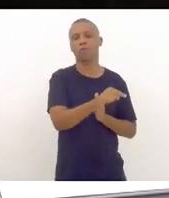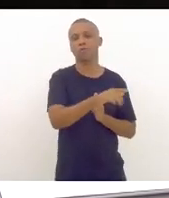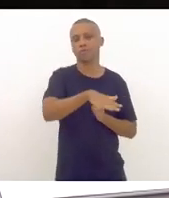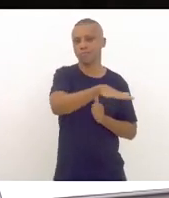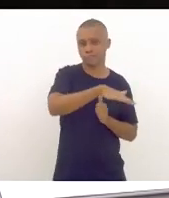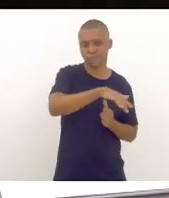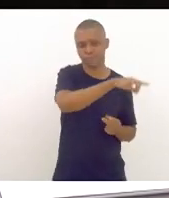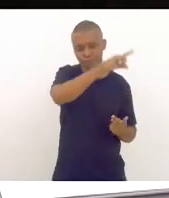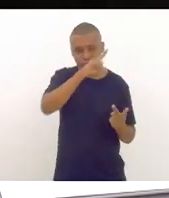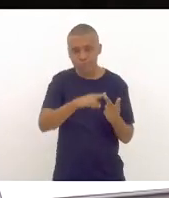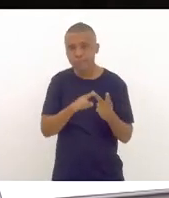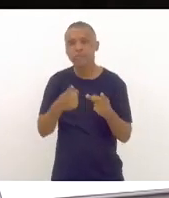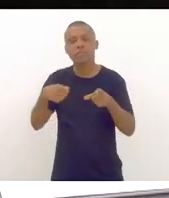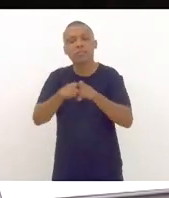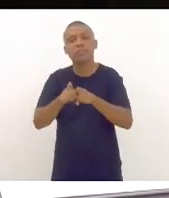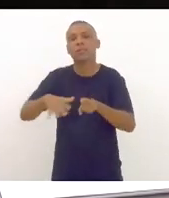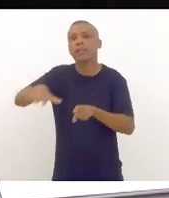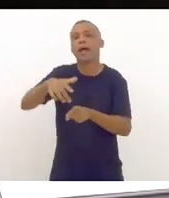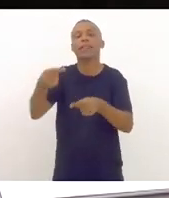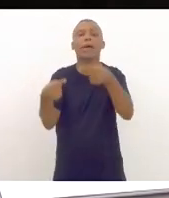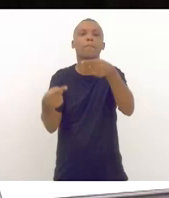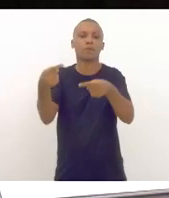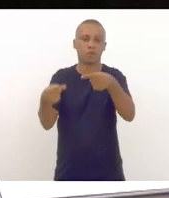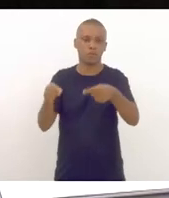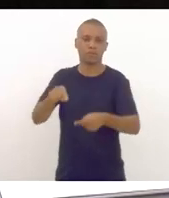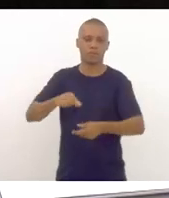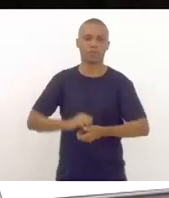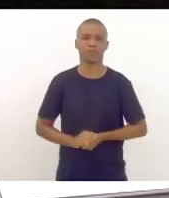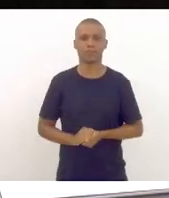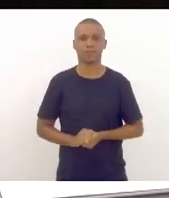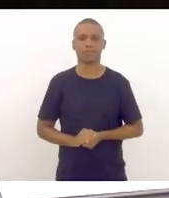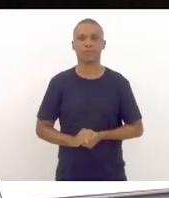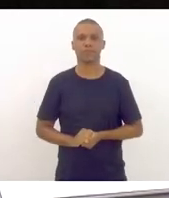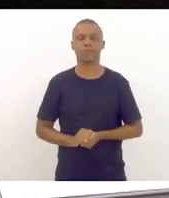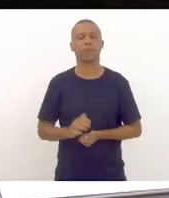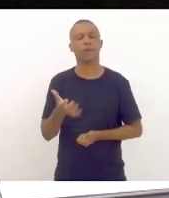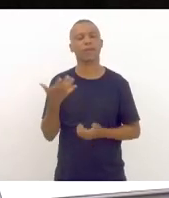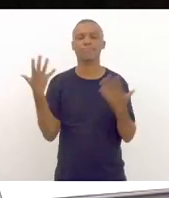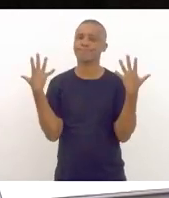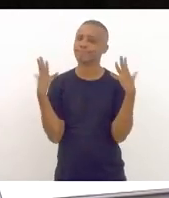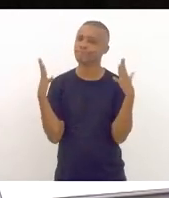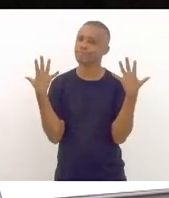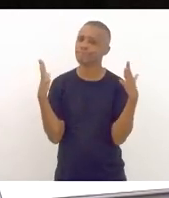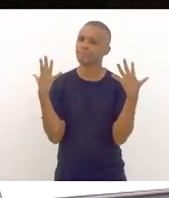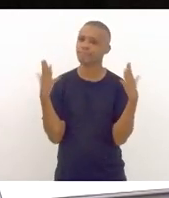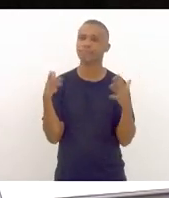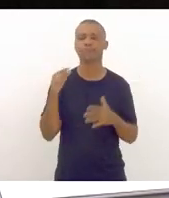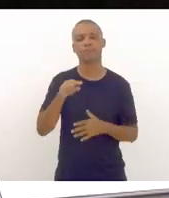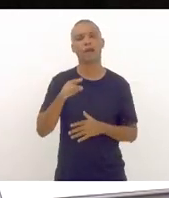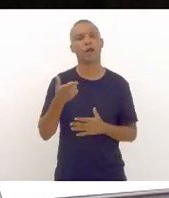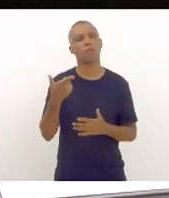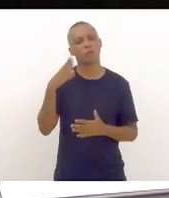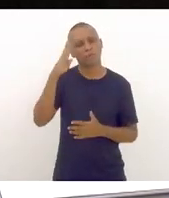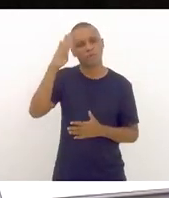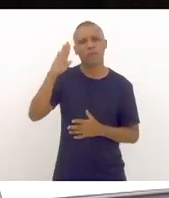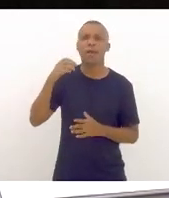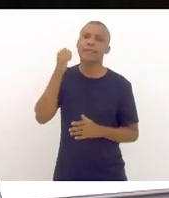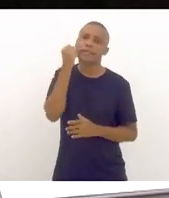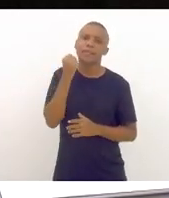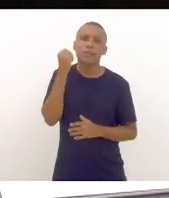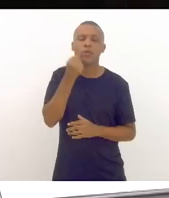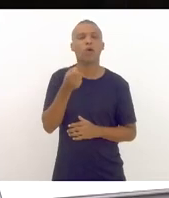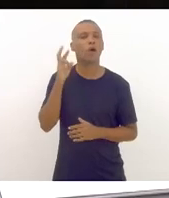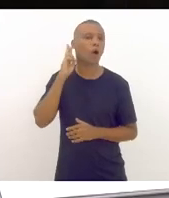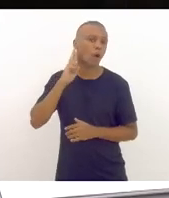de futebol, como também da política. Eu quero parabenizar o grande senador